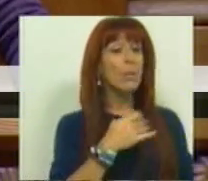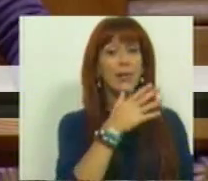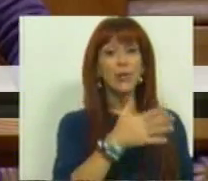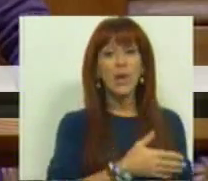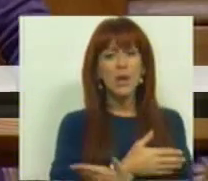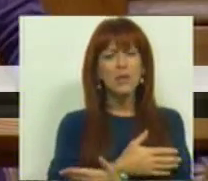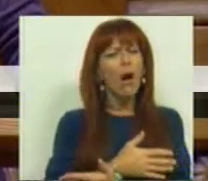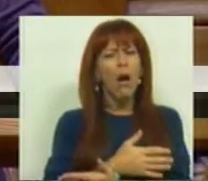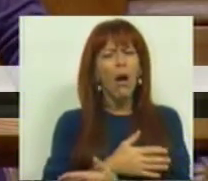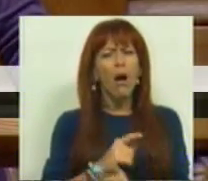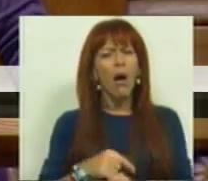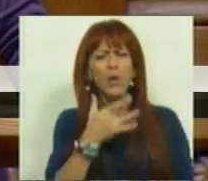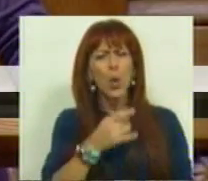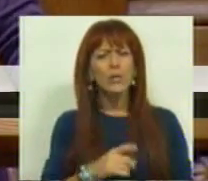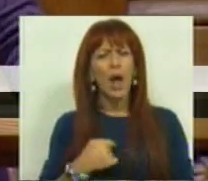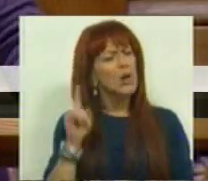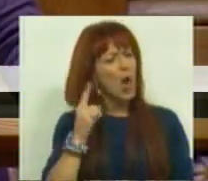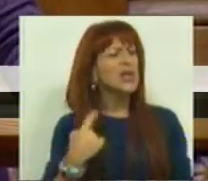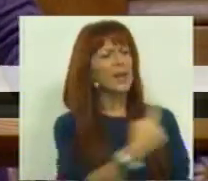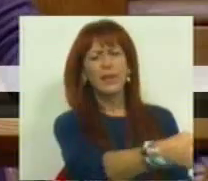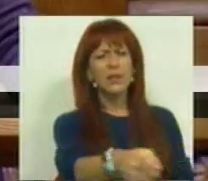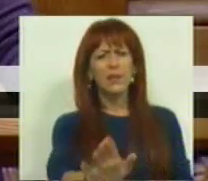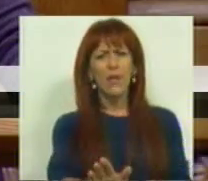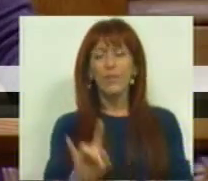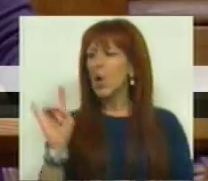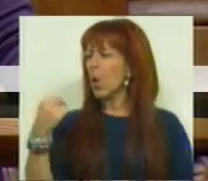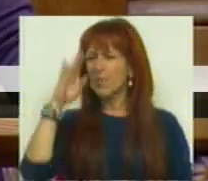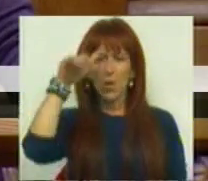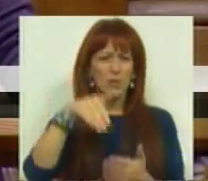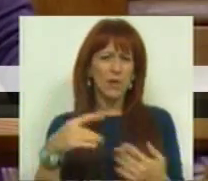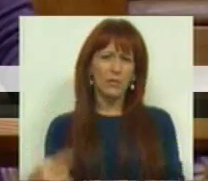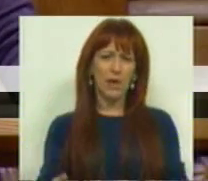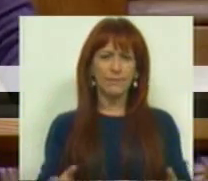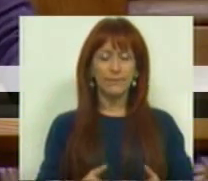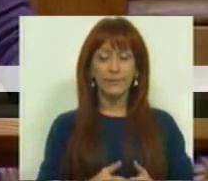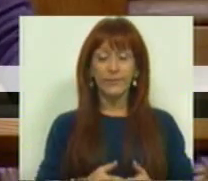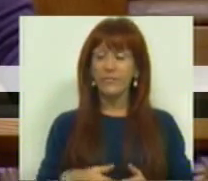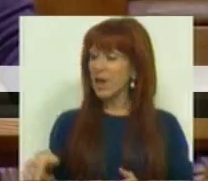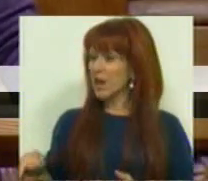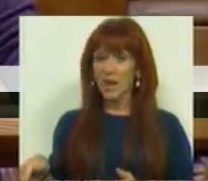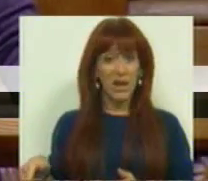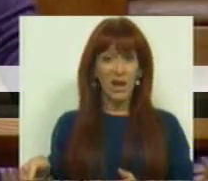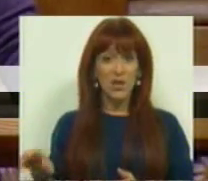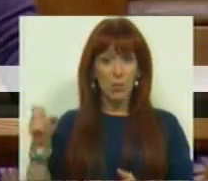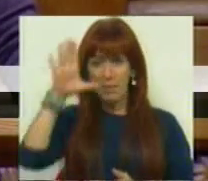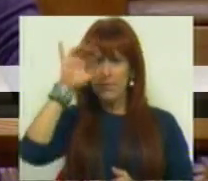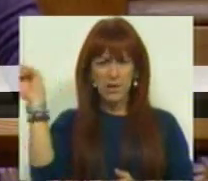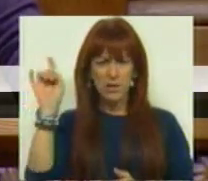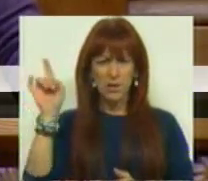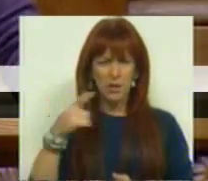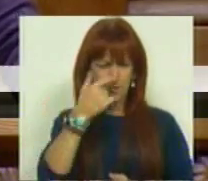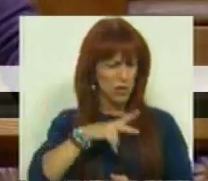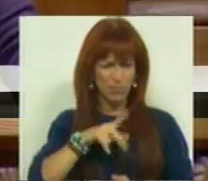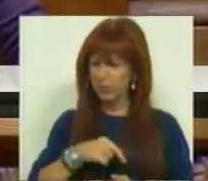que este não foi o Natal que merecíamos. E só há uma conclusão a tirar: este não é o Primeiro-Ministro que